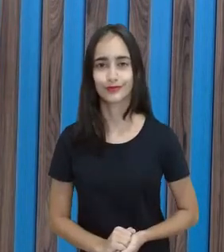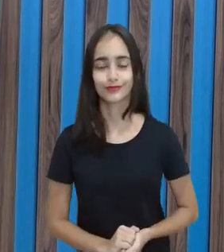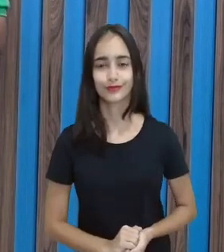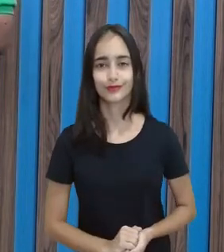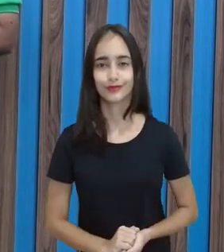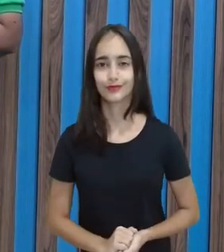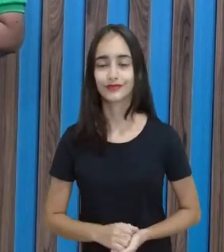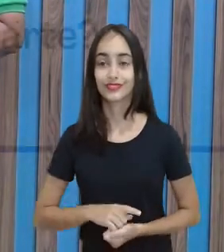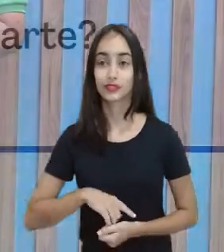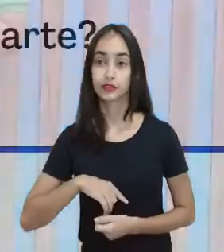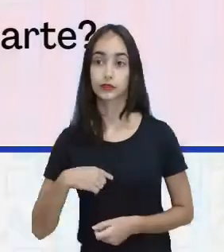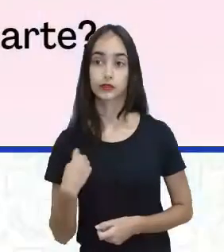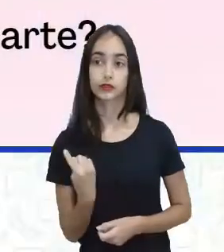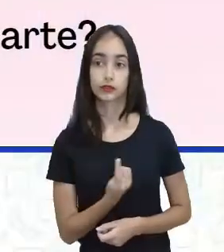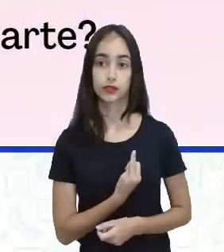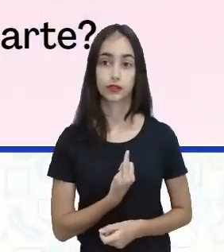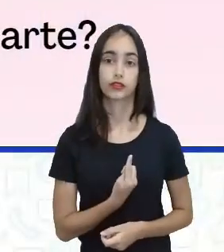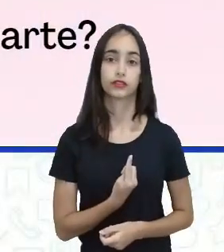com o nosso